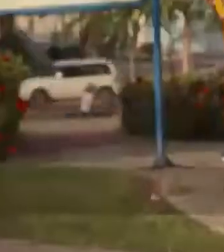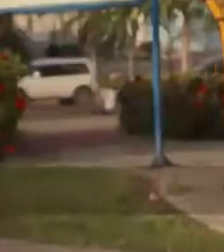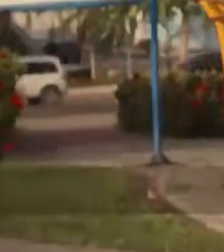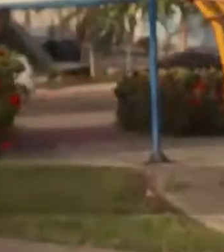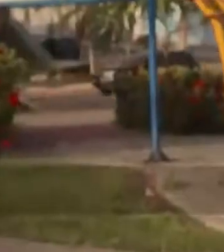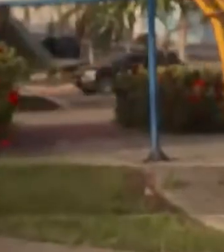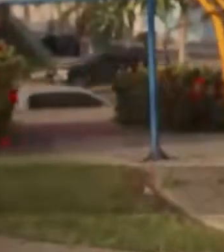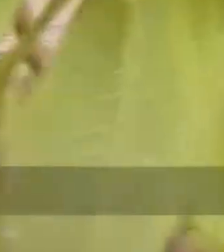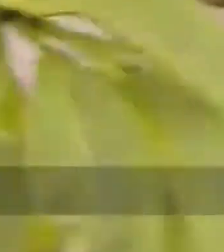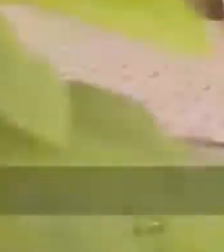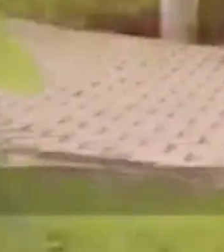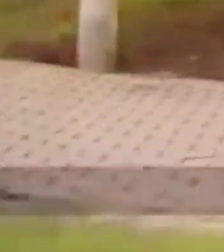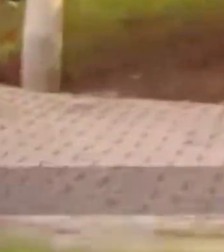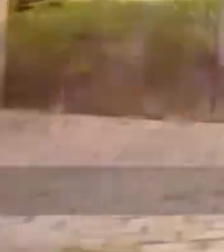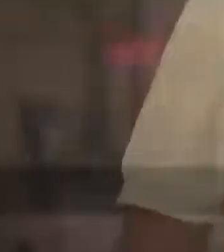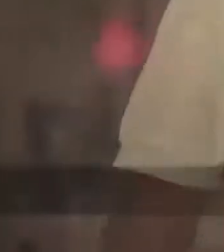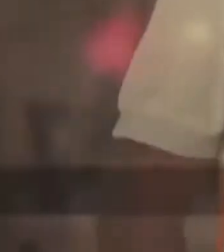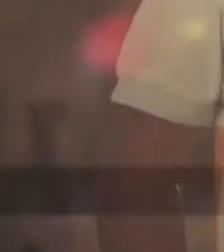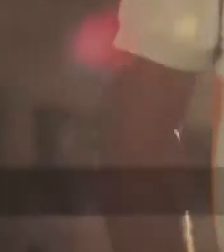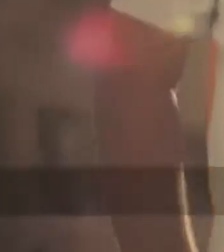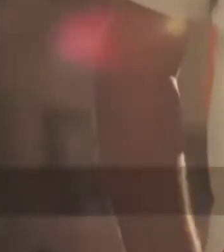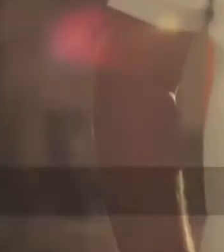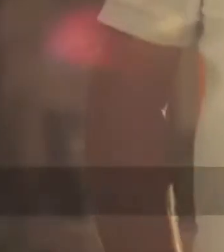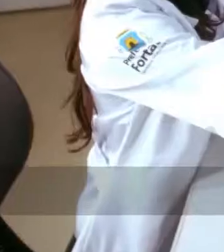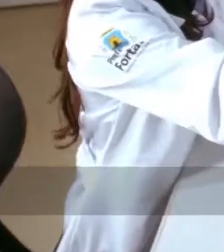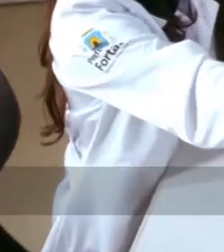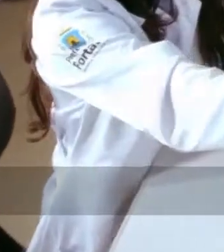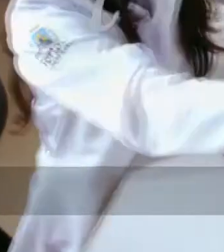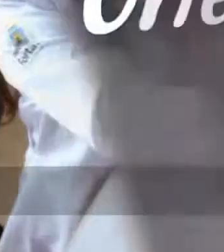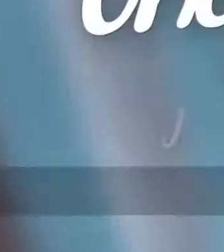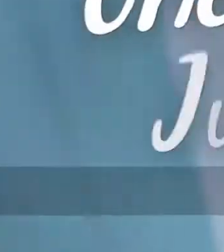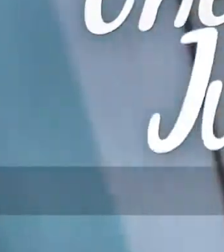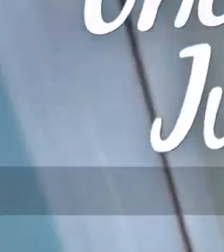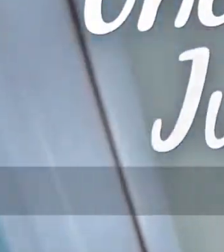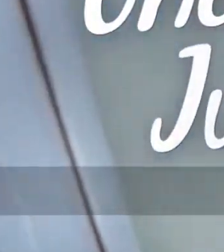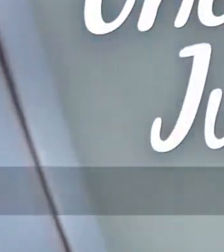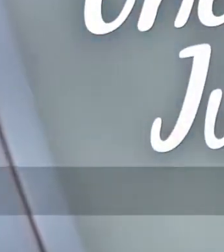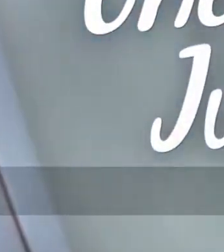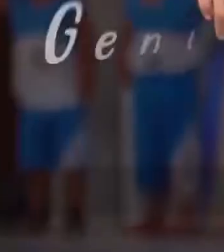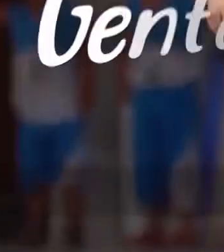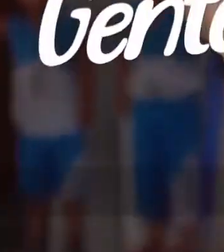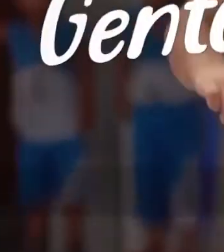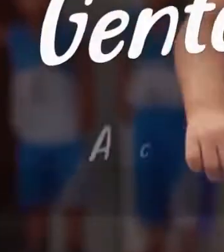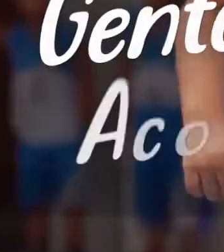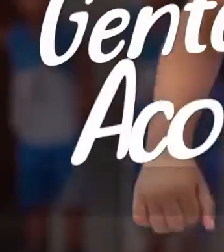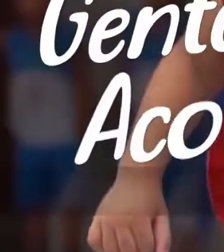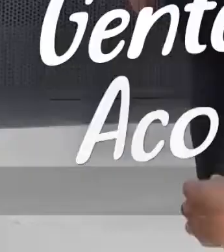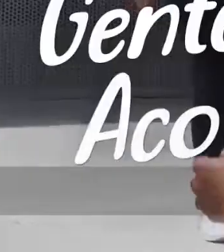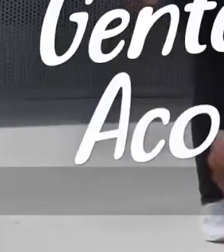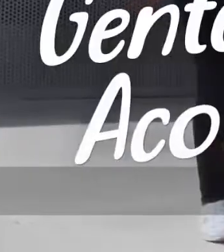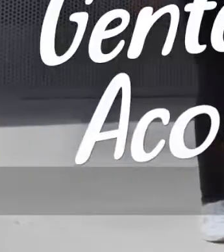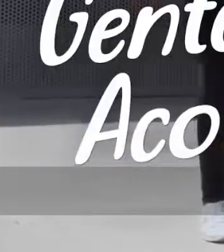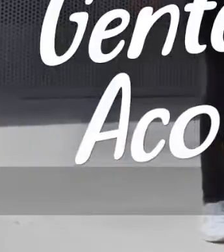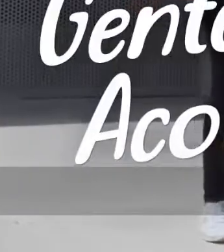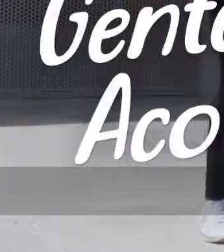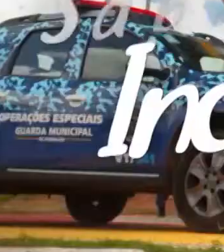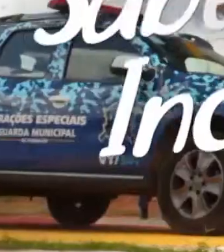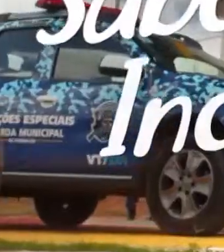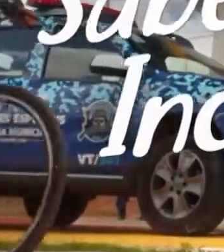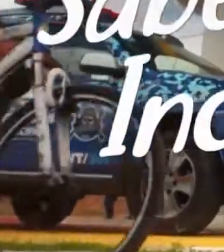Fortaleza, terra de gente forte, que sabe vencer, que chega junto, determinada e